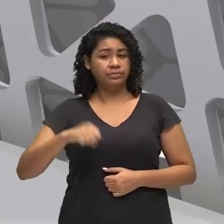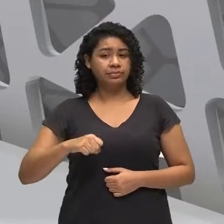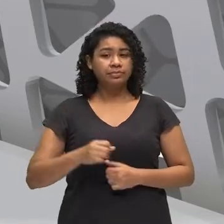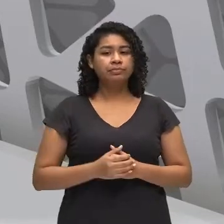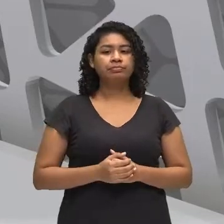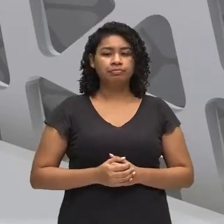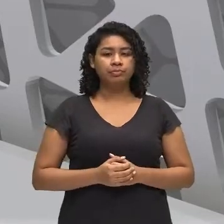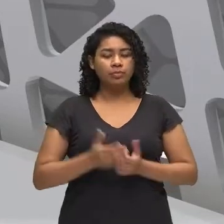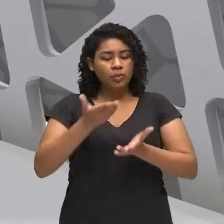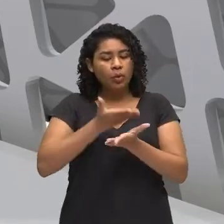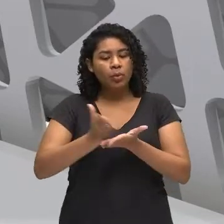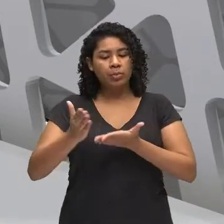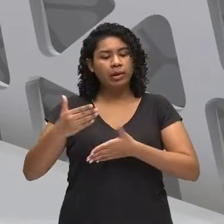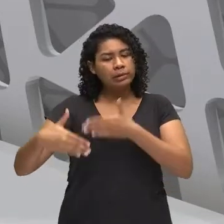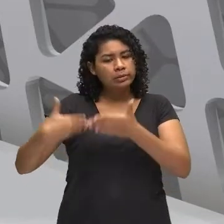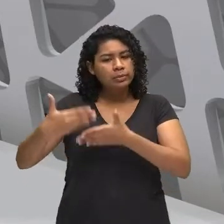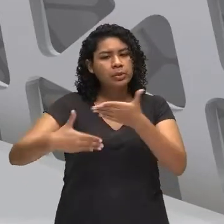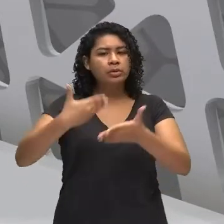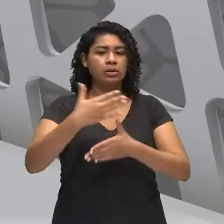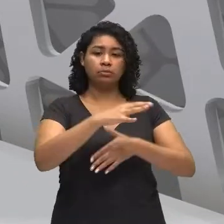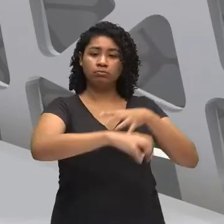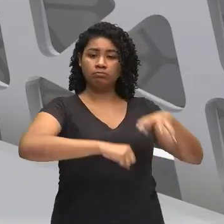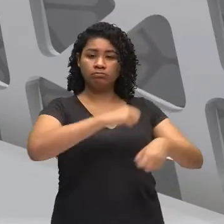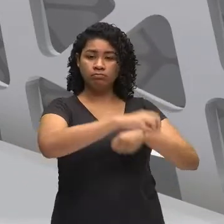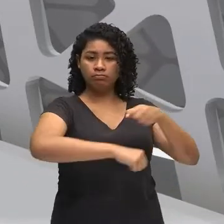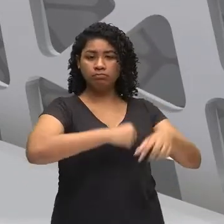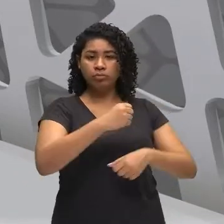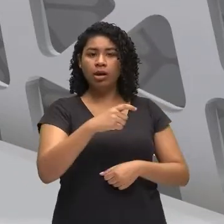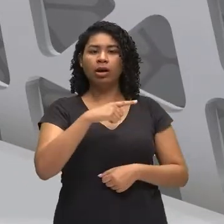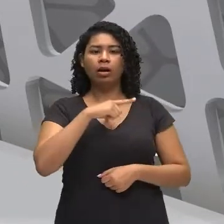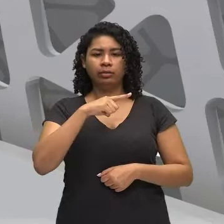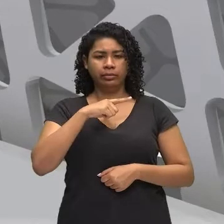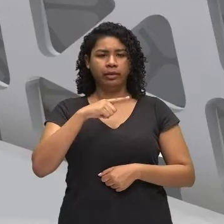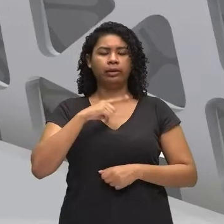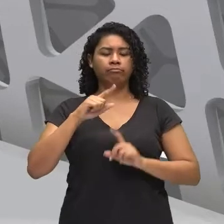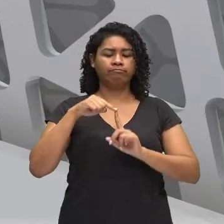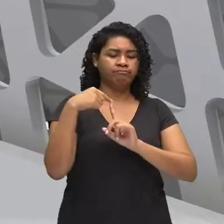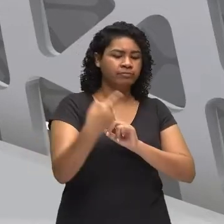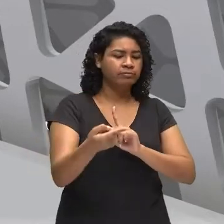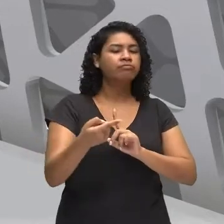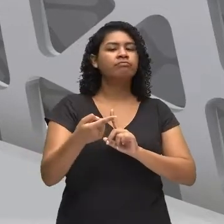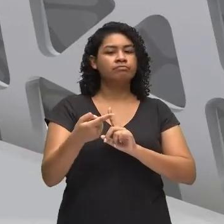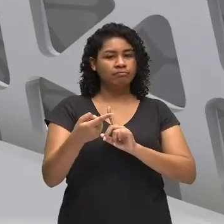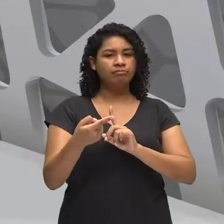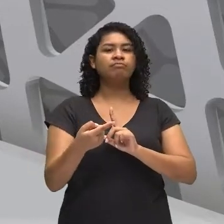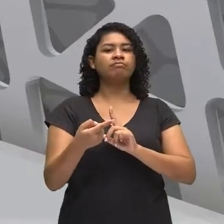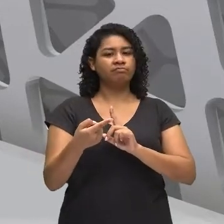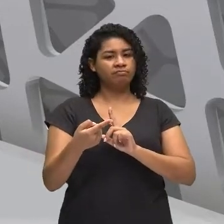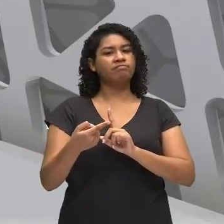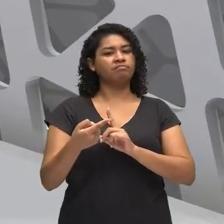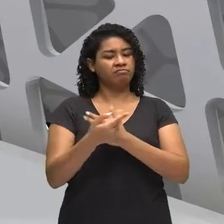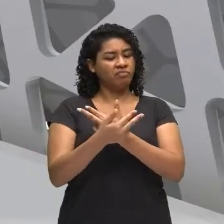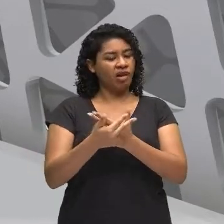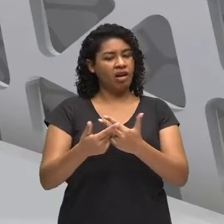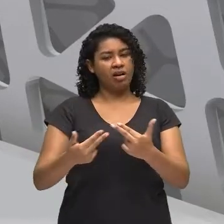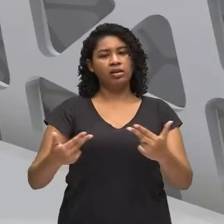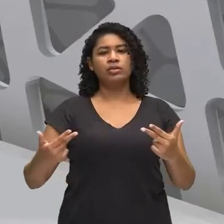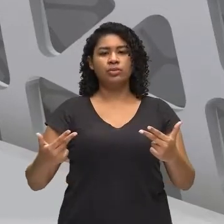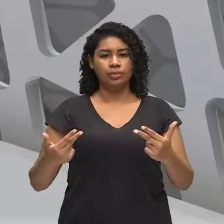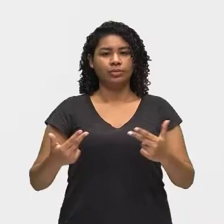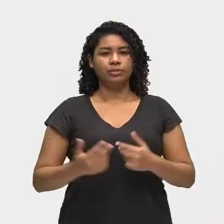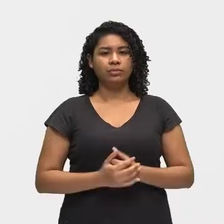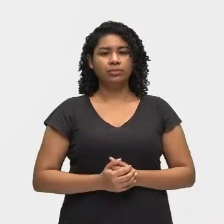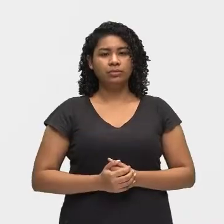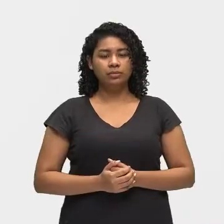desse processo de colonização terão grandes consequências para as povoações que já habitavam essa região. Então, vamos continuando o